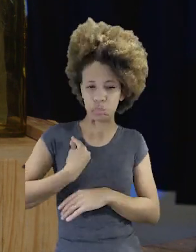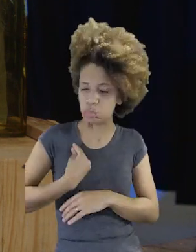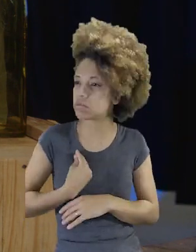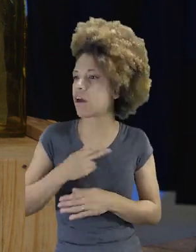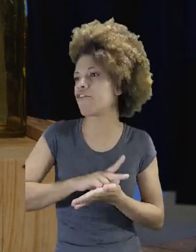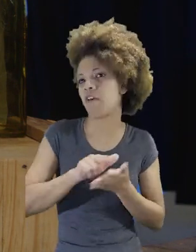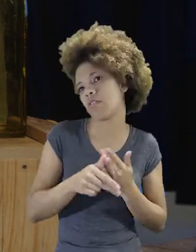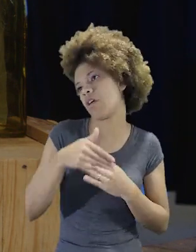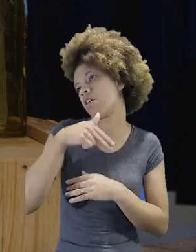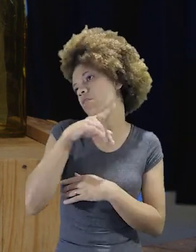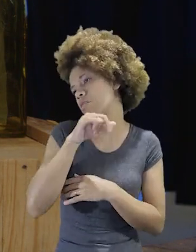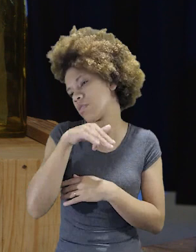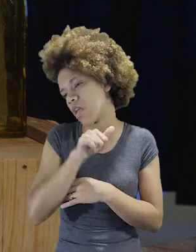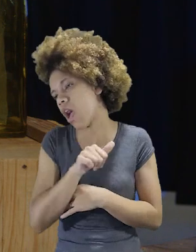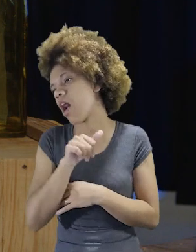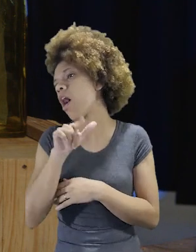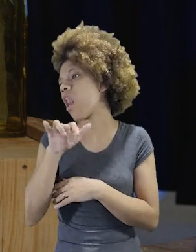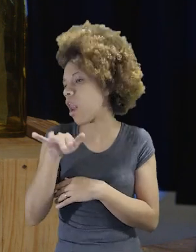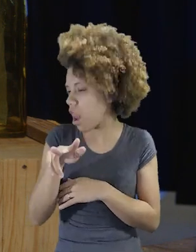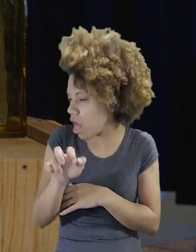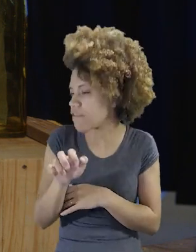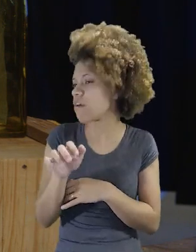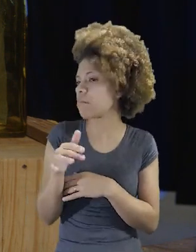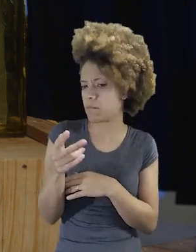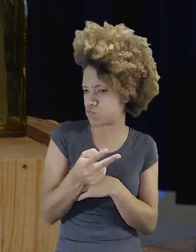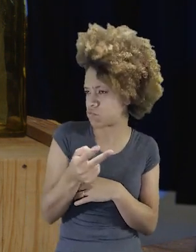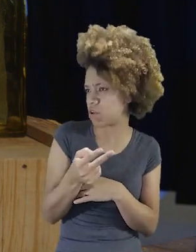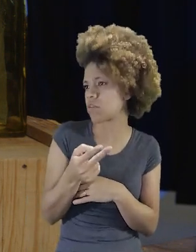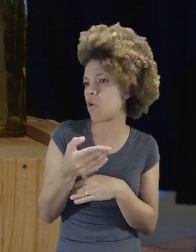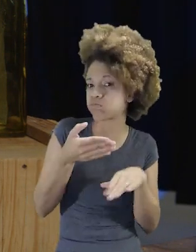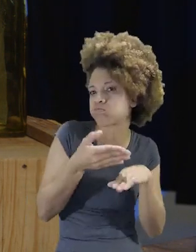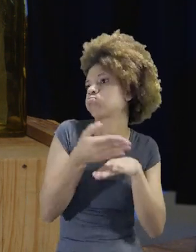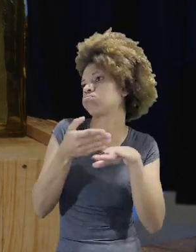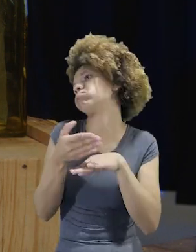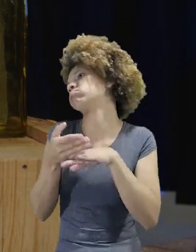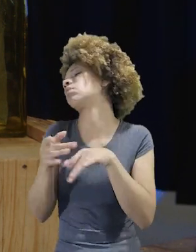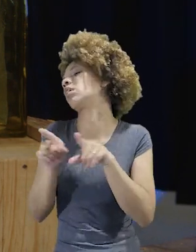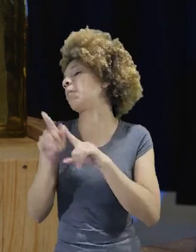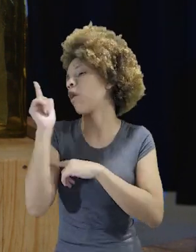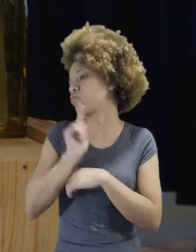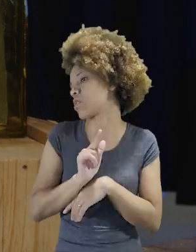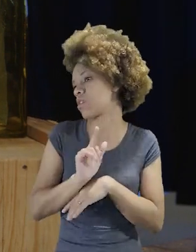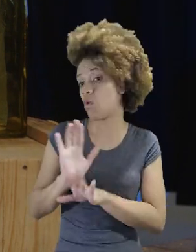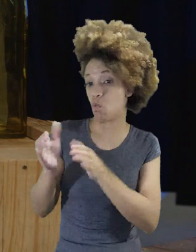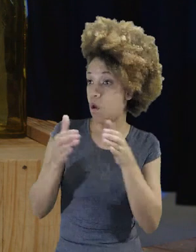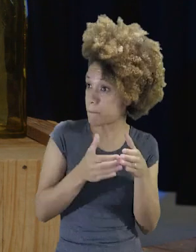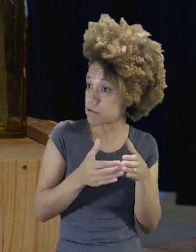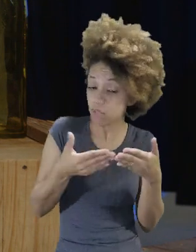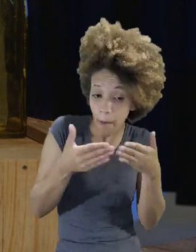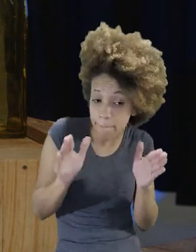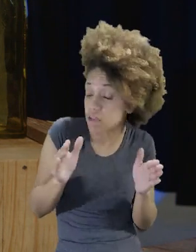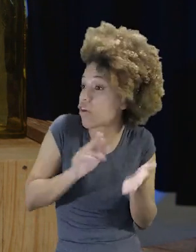poder né voar e aí você ter tipo uma geração que fala abertamente sobre vários temas e não precisa